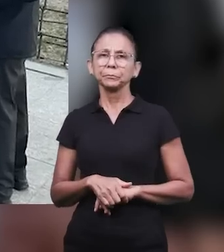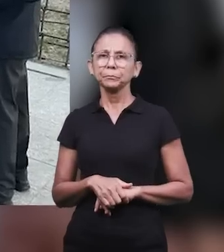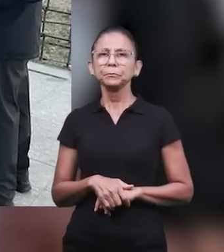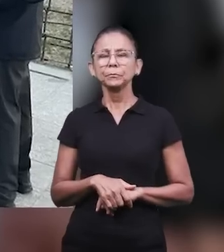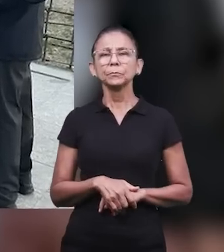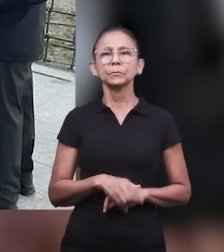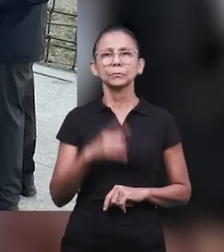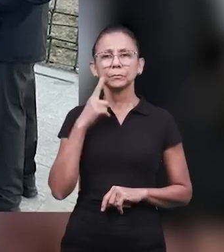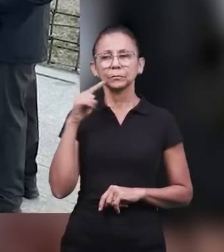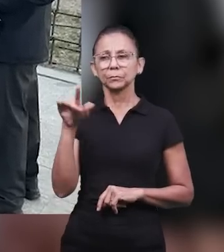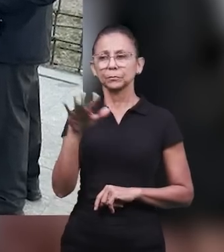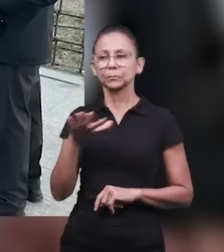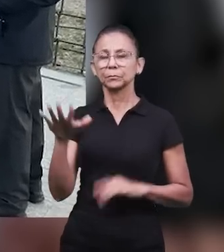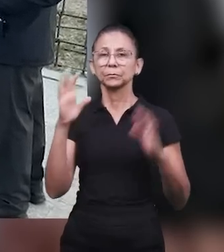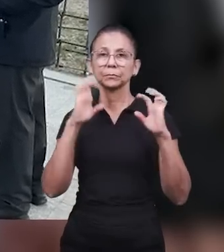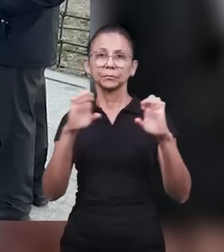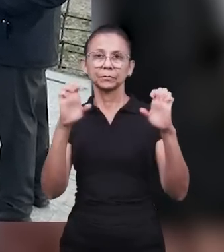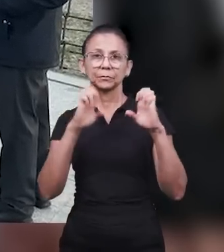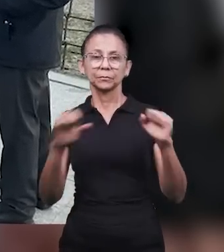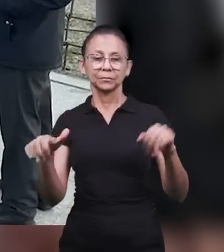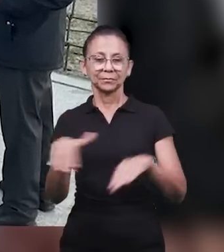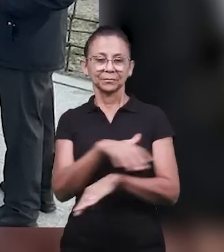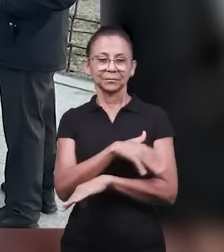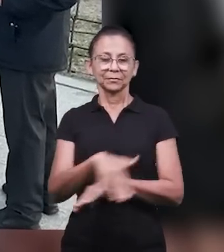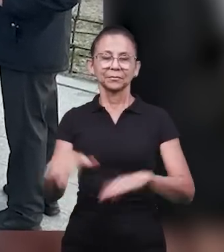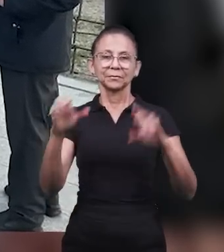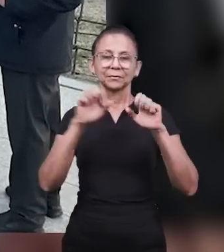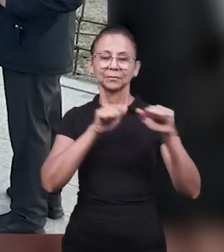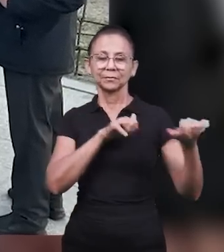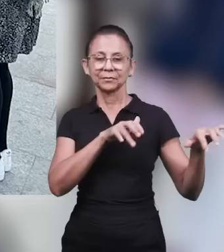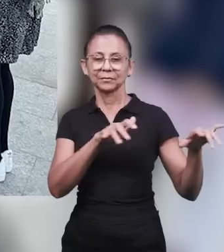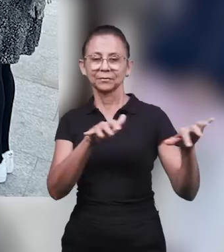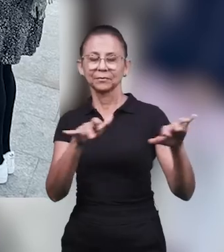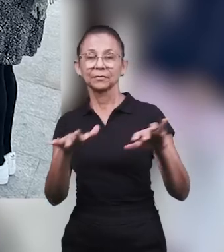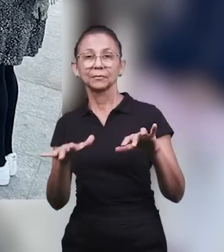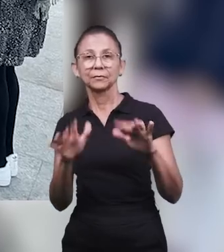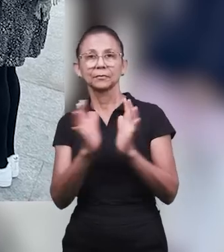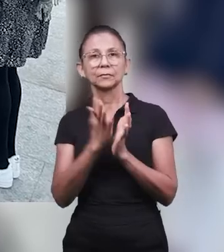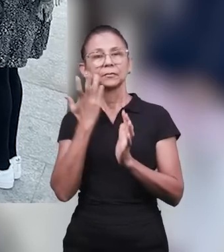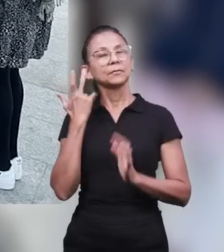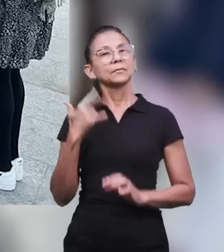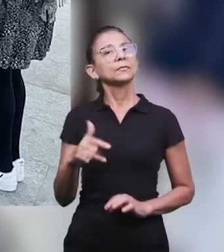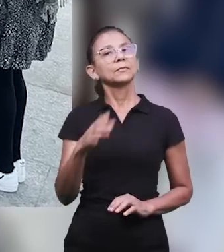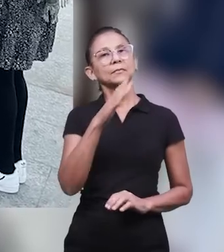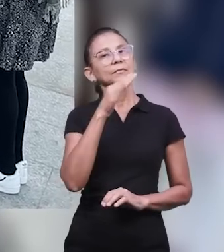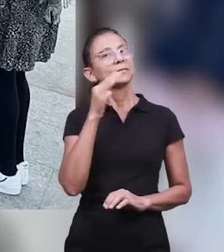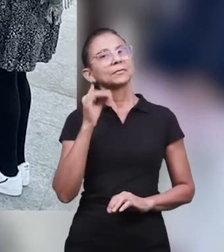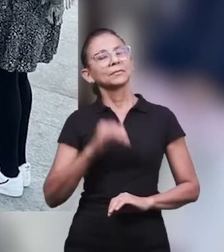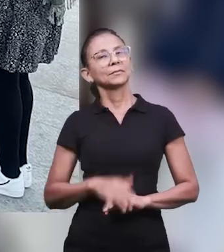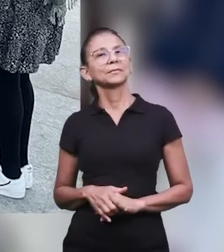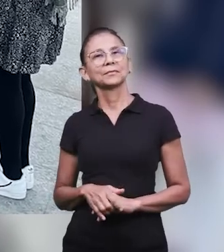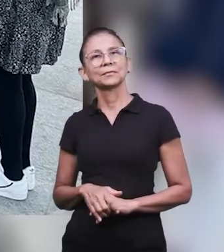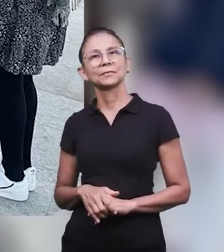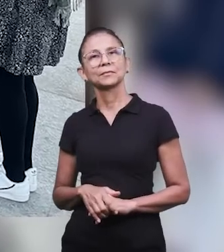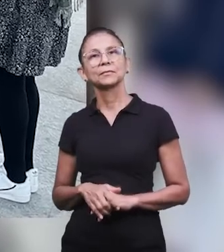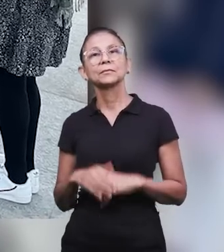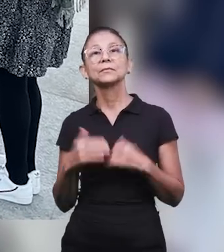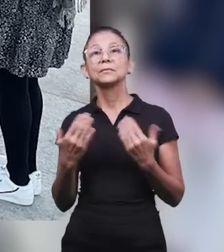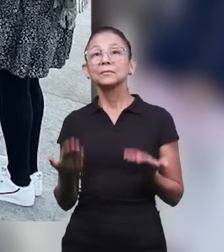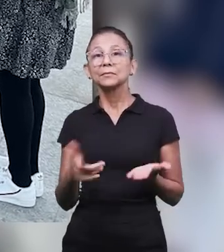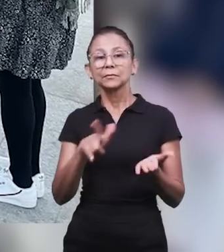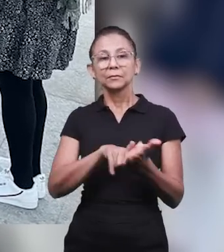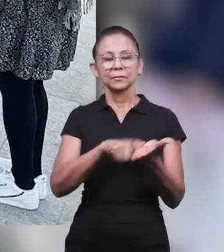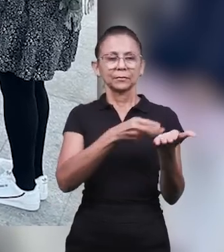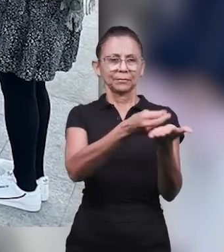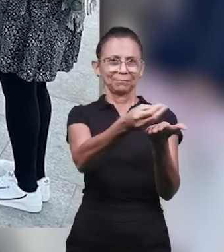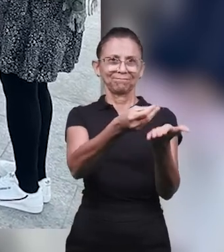uma evangelização pelas ruas da cidade, com a participação das crianças, intermediários e adolescentes, onde foram entregues